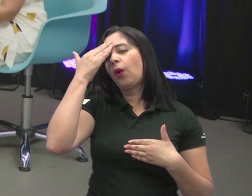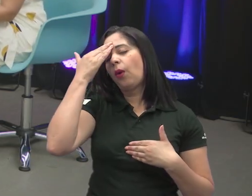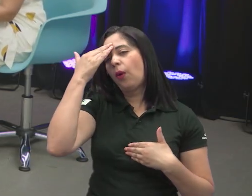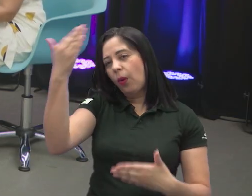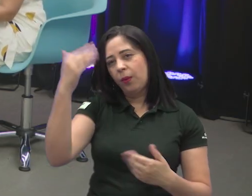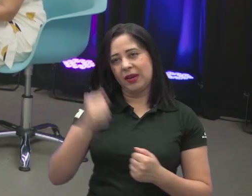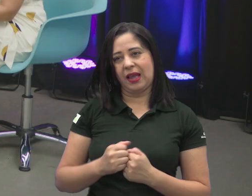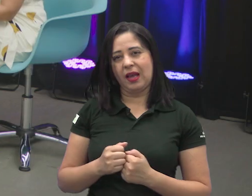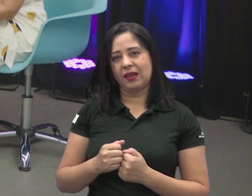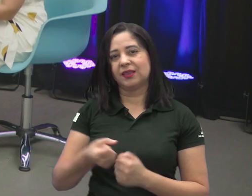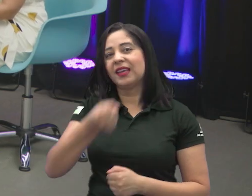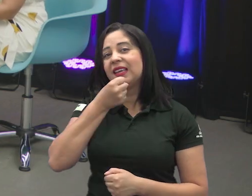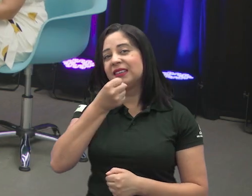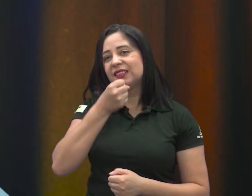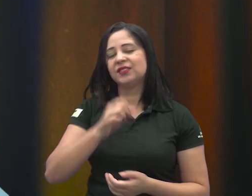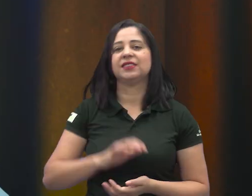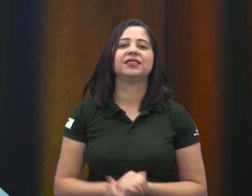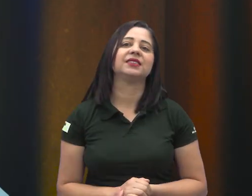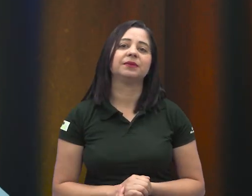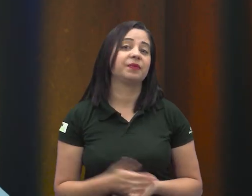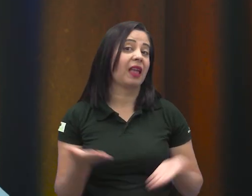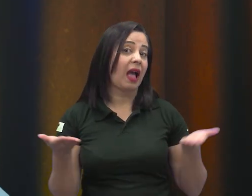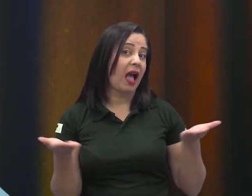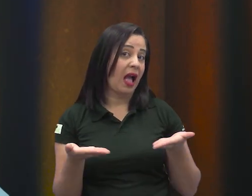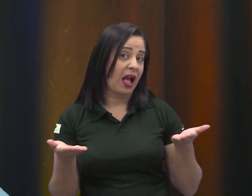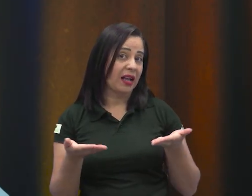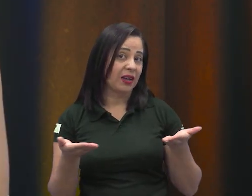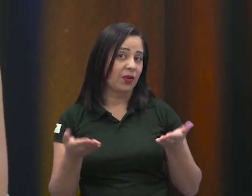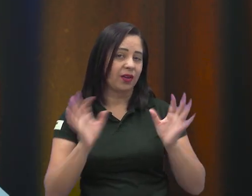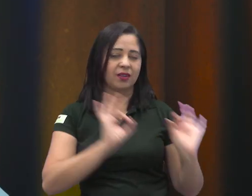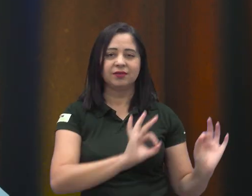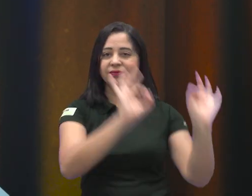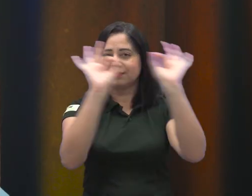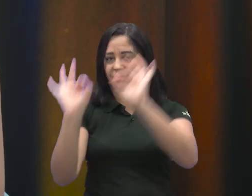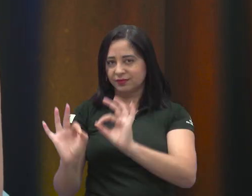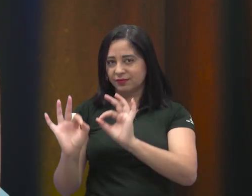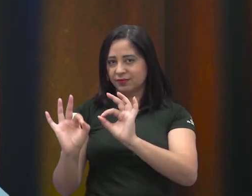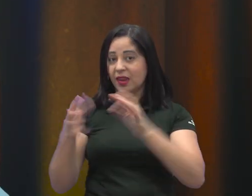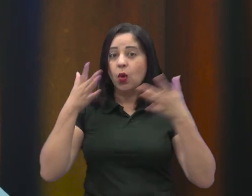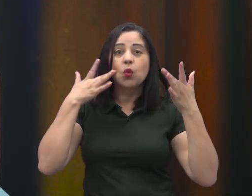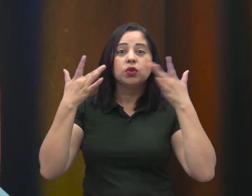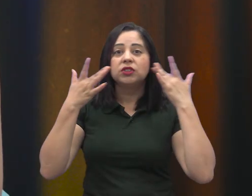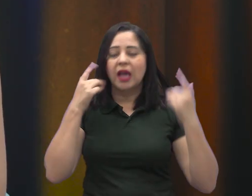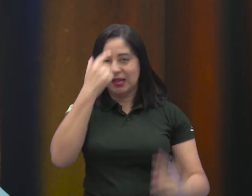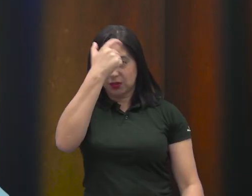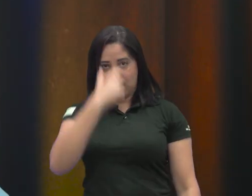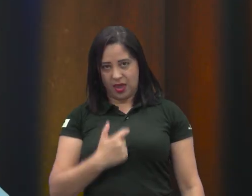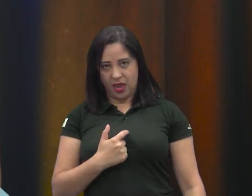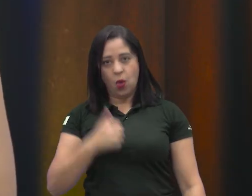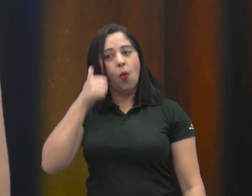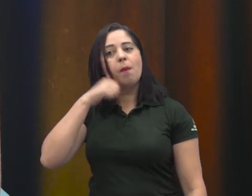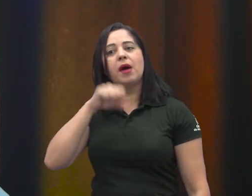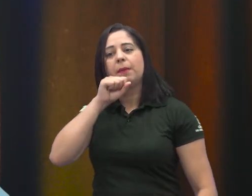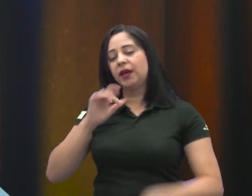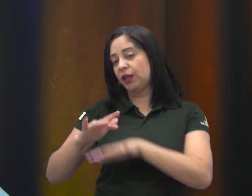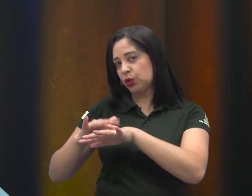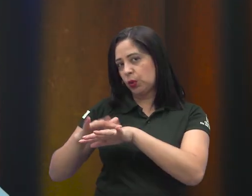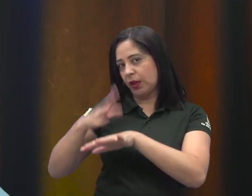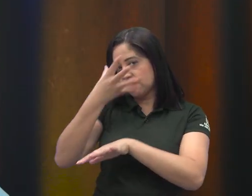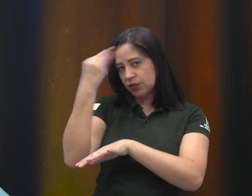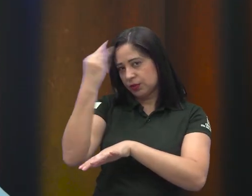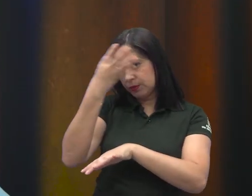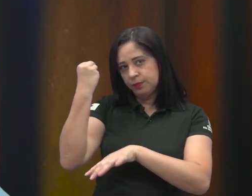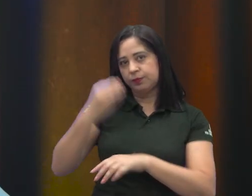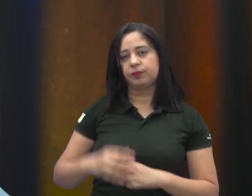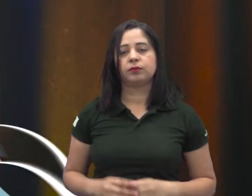agradecer imensamente esse bate-papo. Então agora nós vamos assistir um trechinho da peça Eu, Minha Mãe e o